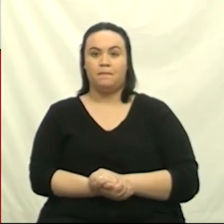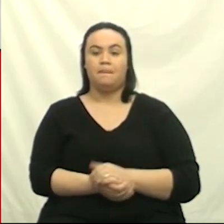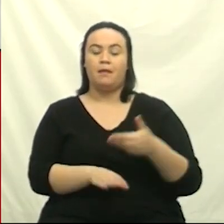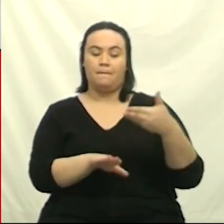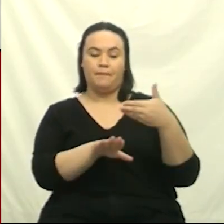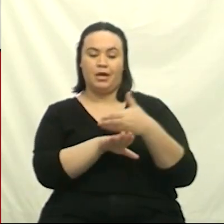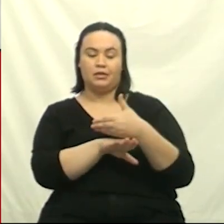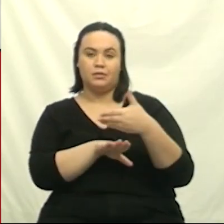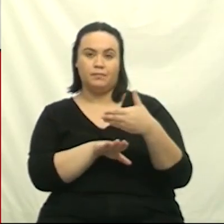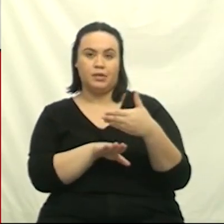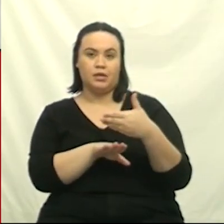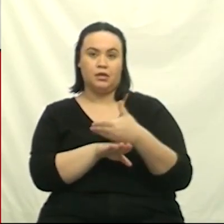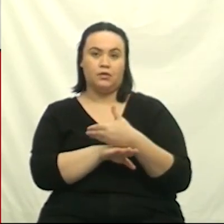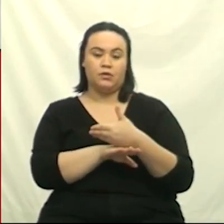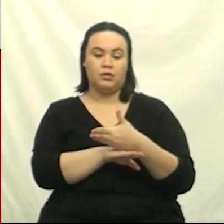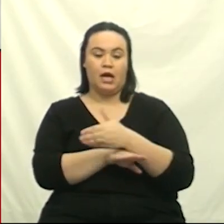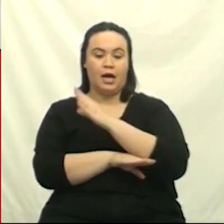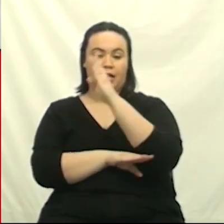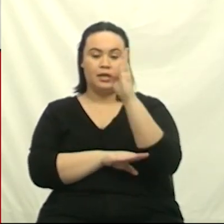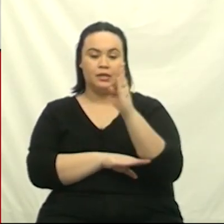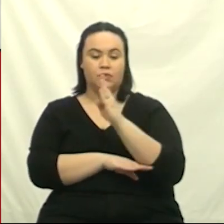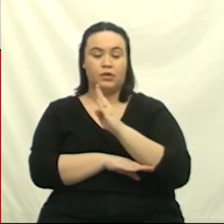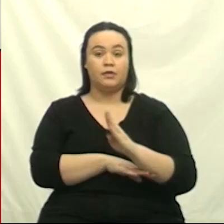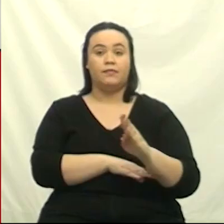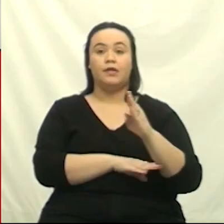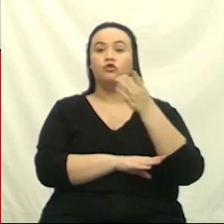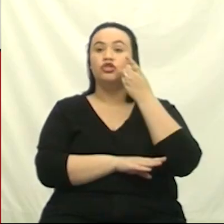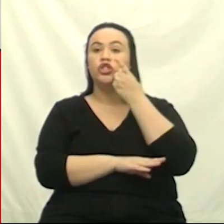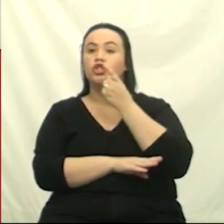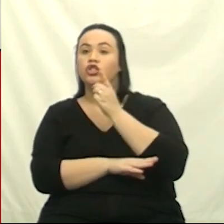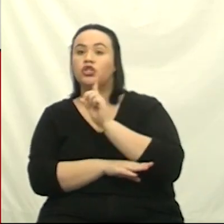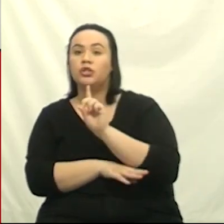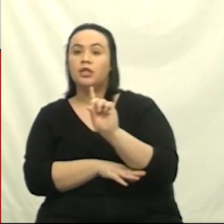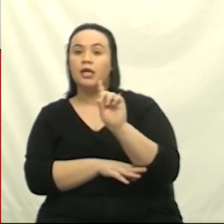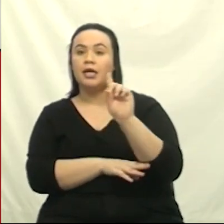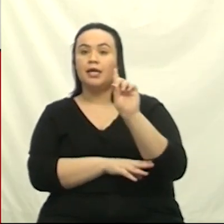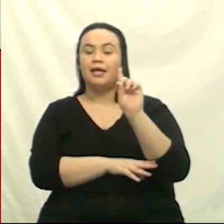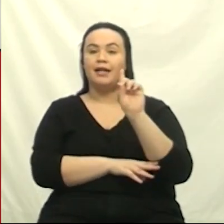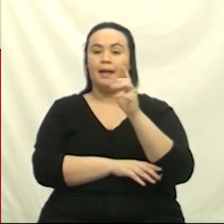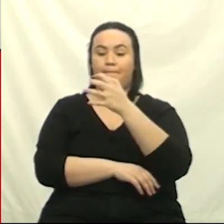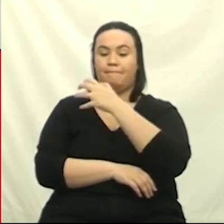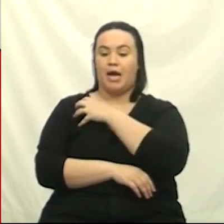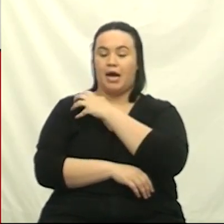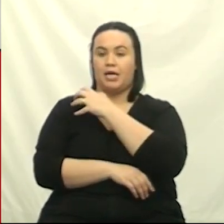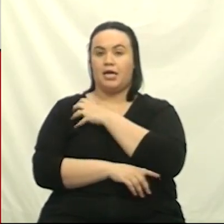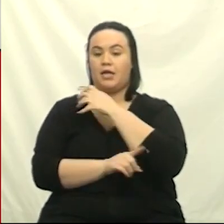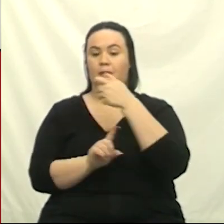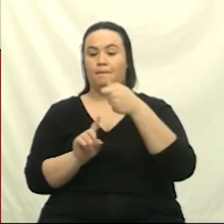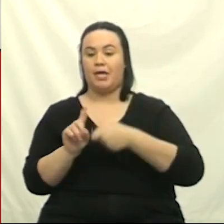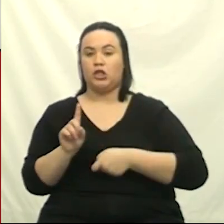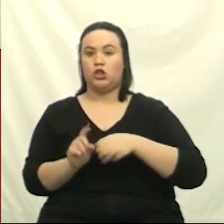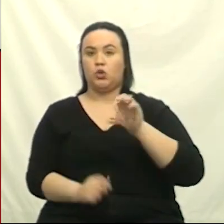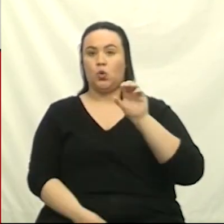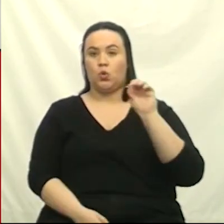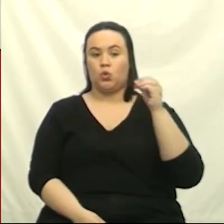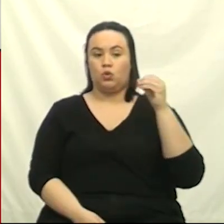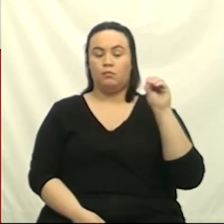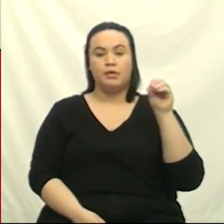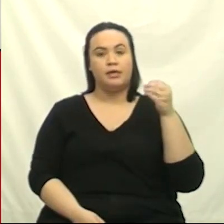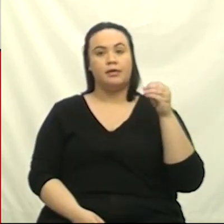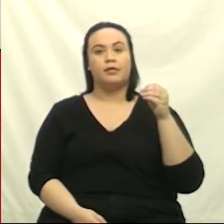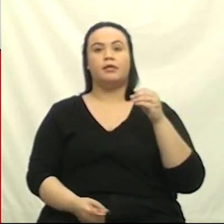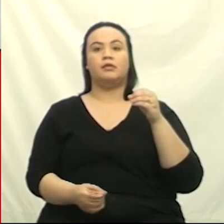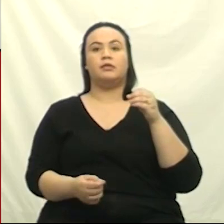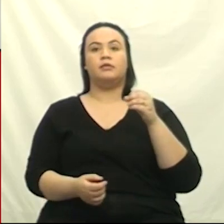participação na etapa nacional que será realizada em Salvador Bahia no mês de outubro o evento